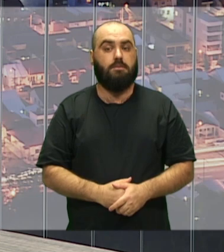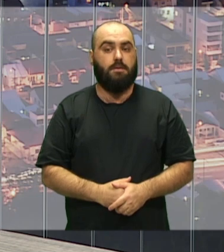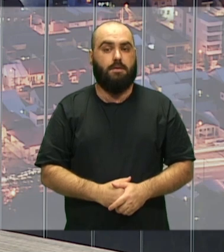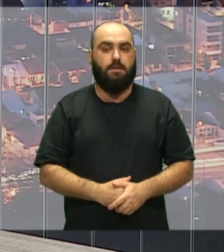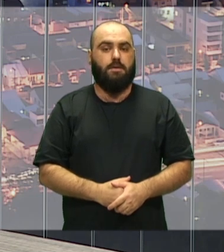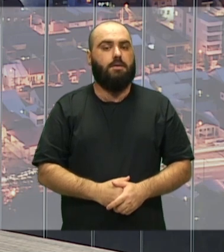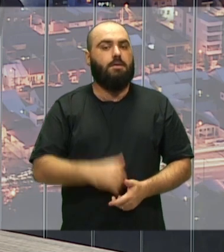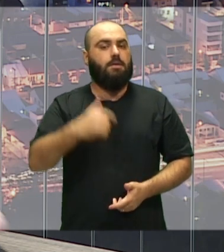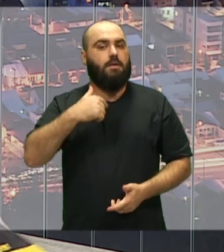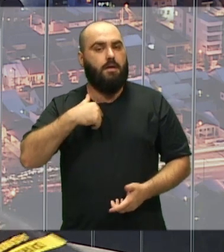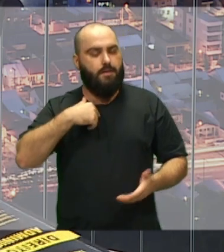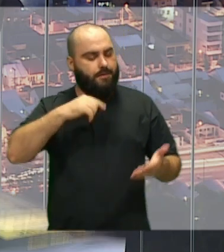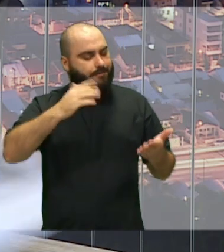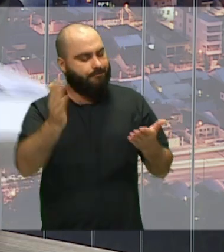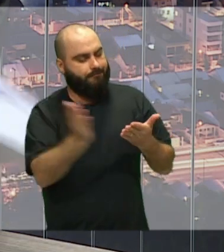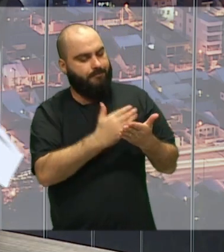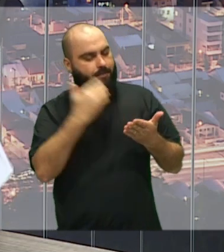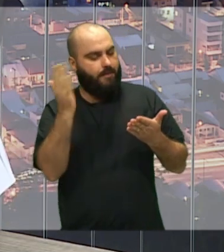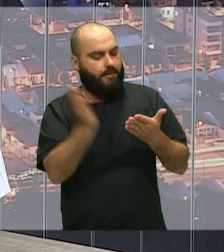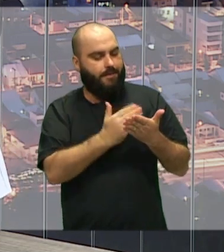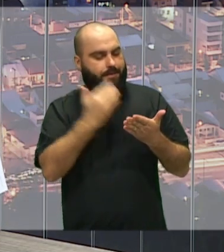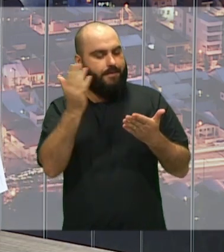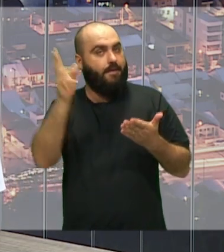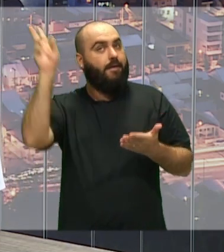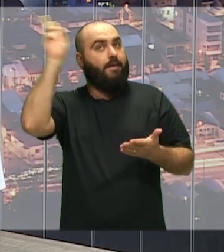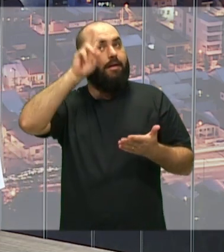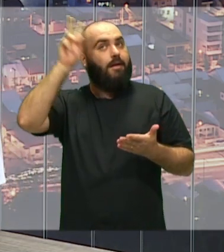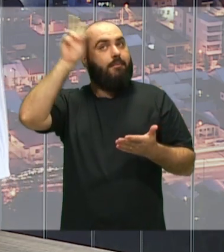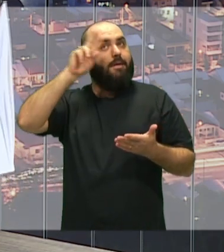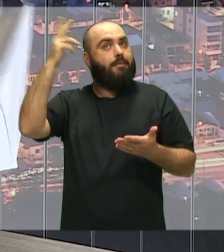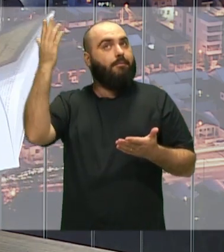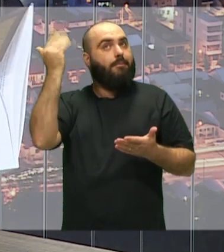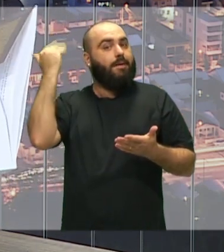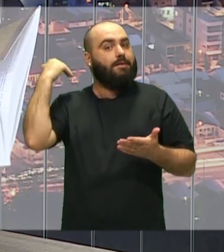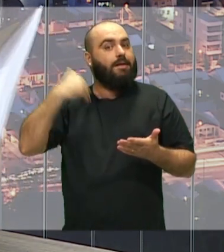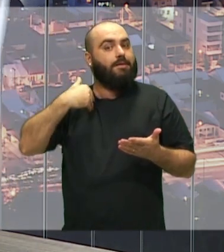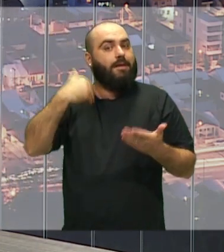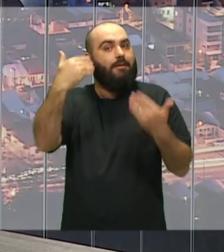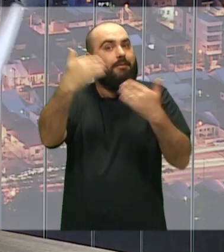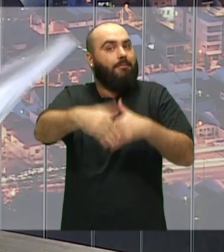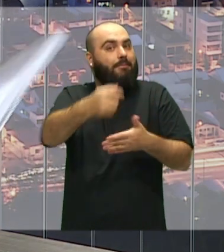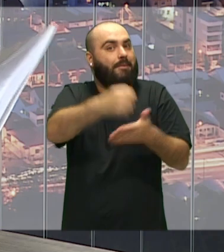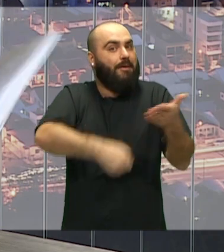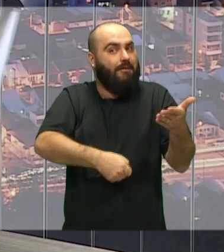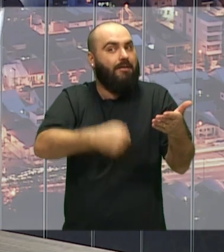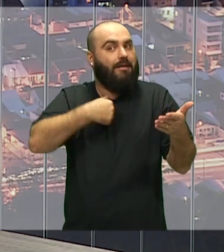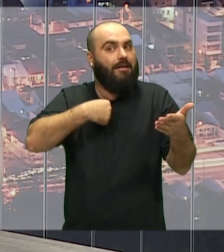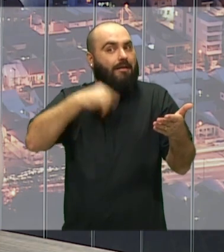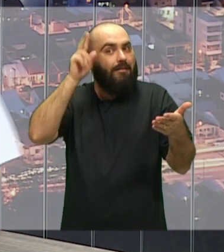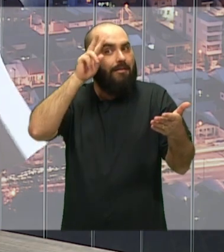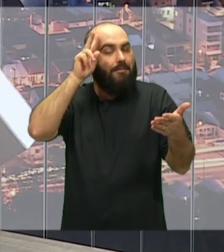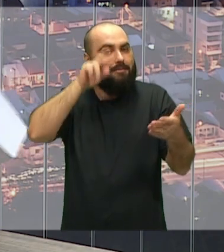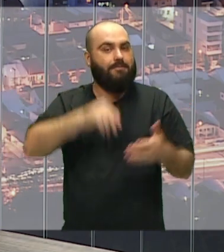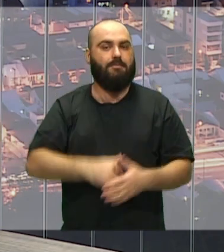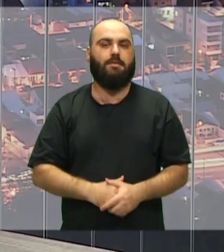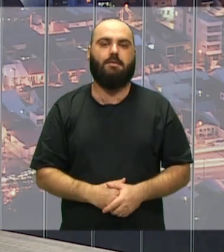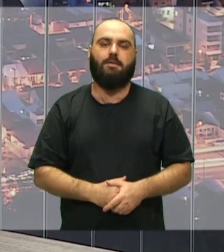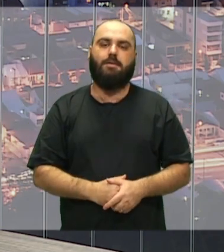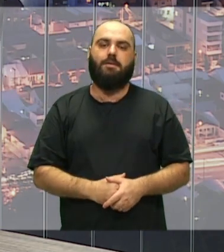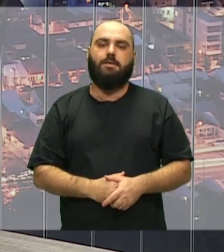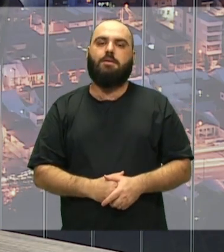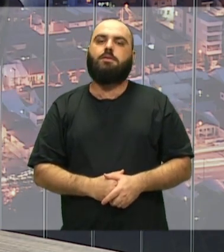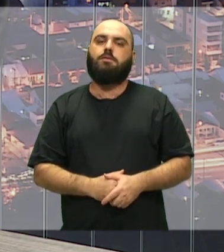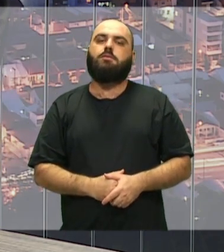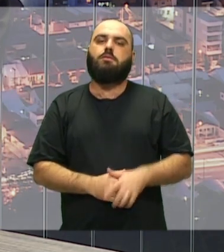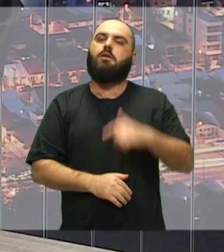estava folheando e lembrando dos meus tempos de concurseira e ainda bem depois que eu